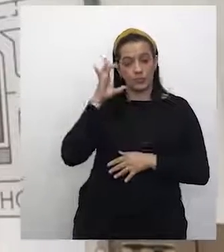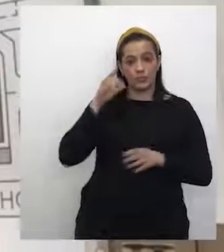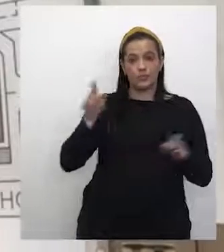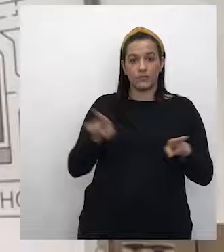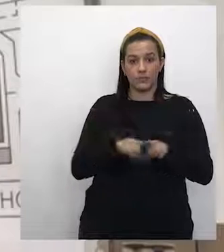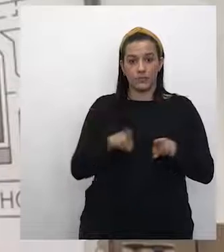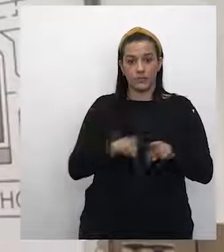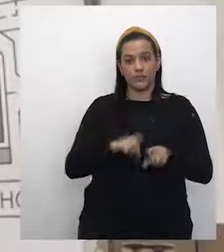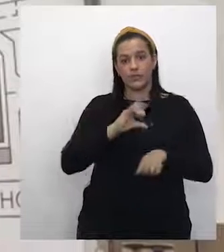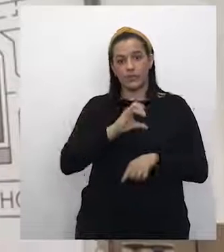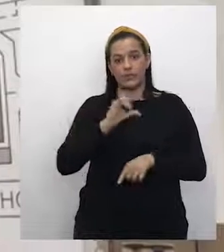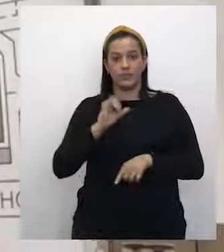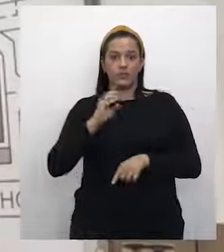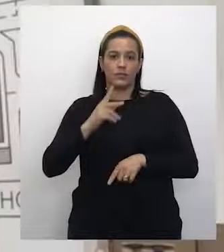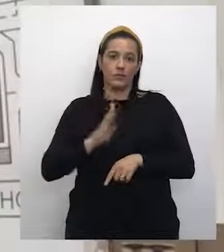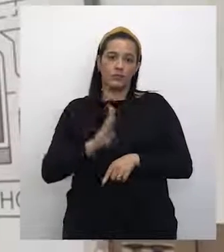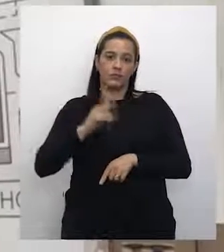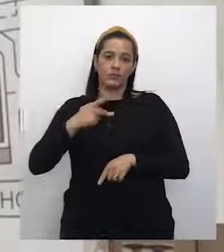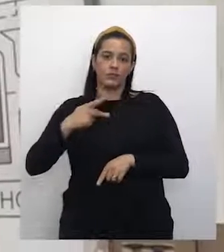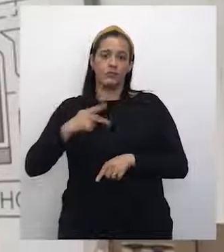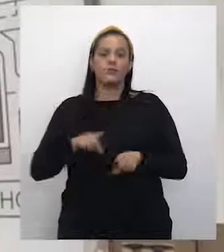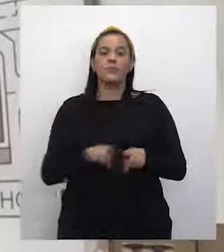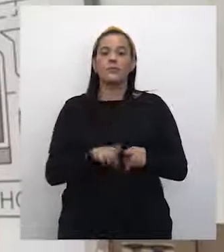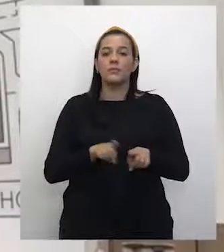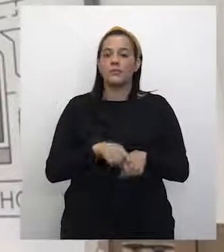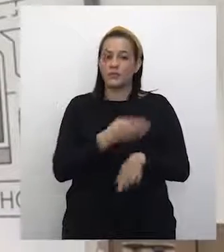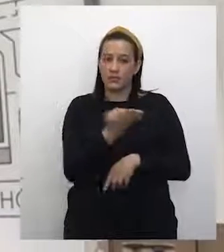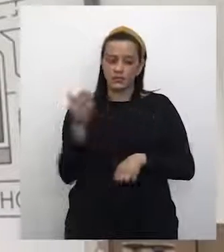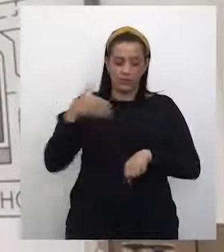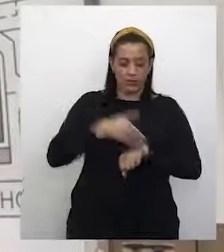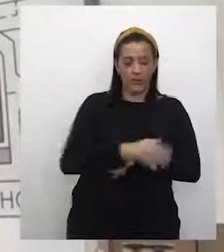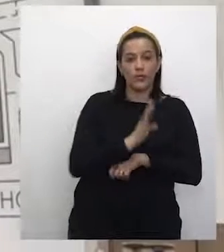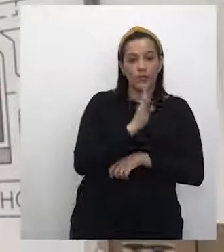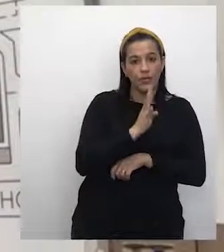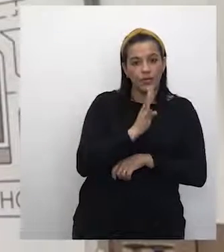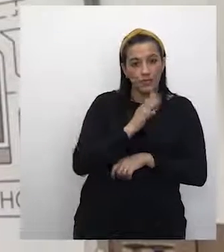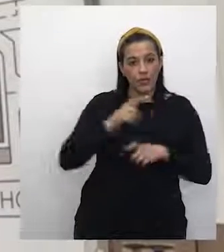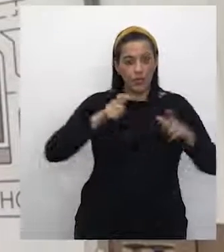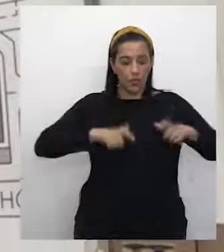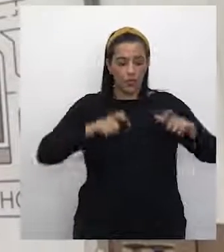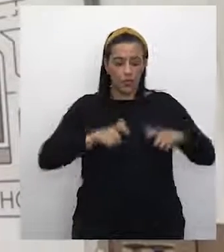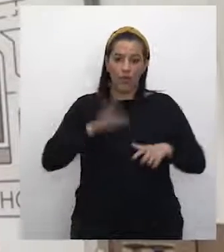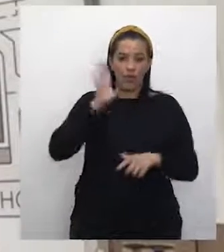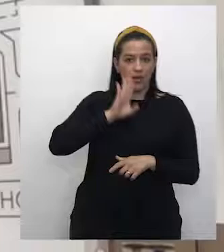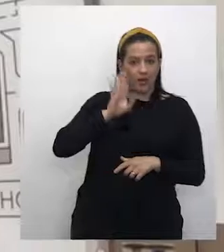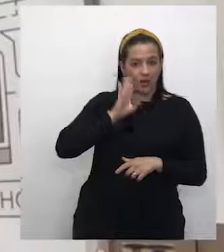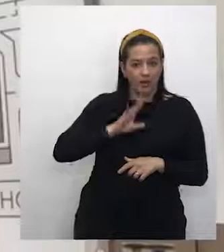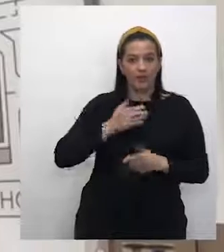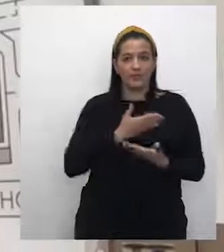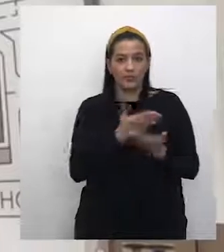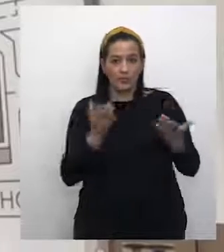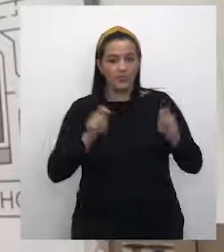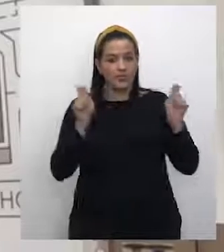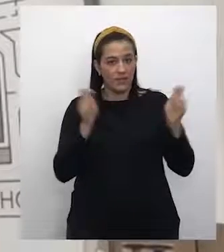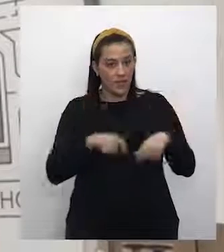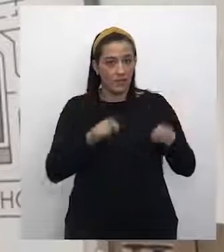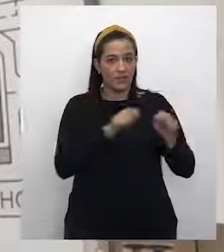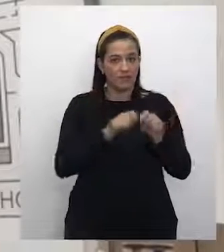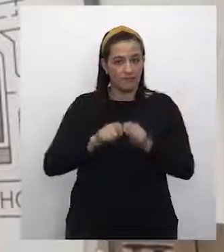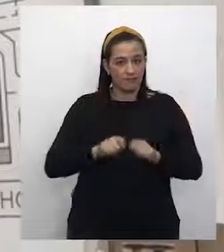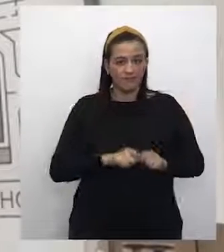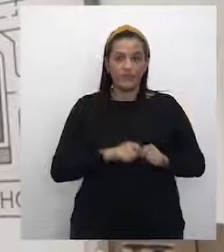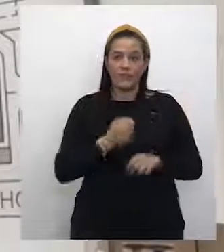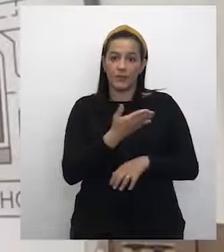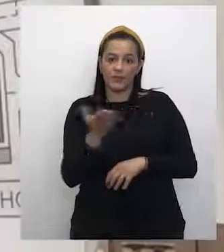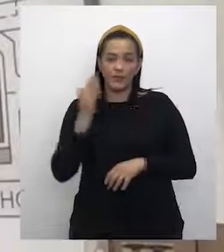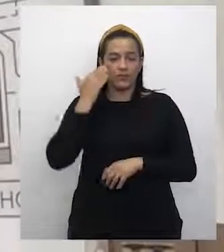@CIEBP, e venham conhecer o que a gente faz aqui, né? Um espaço super bacana, né? Tem bastante coisa para fazer aqui, colocar a mão na massa mesmo,